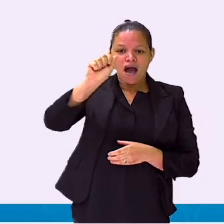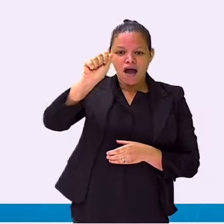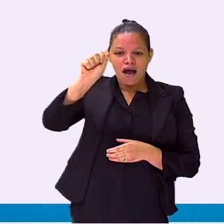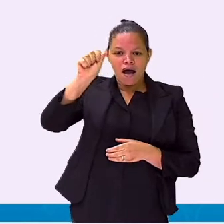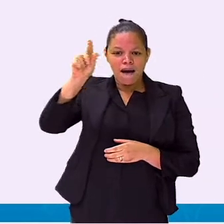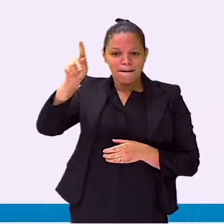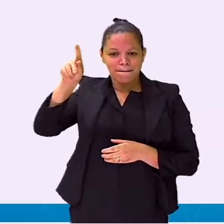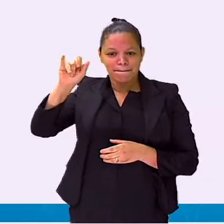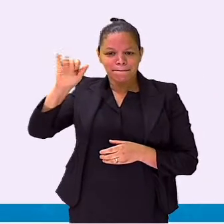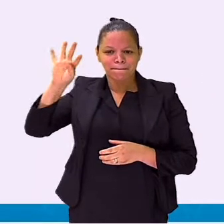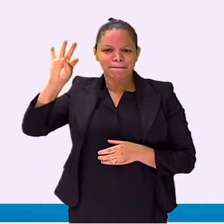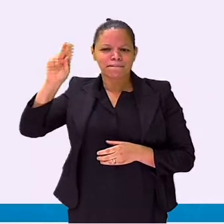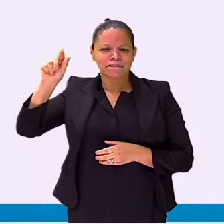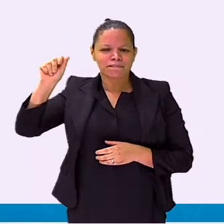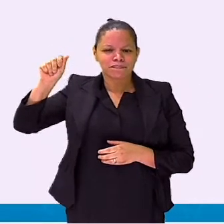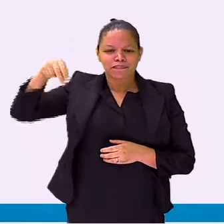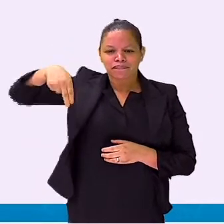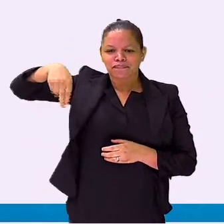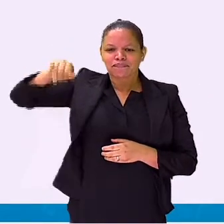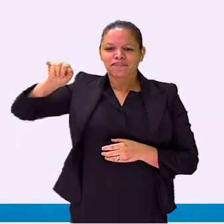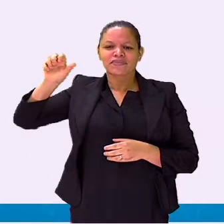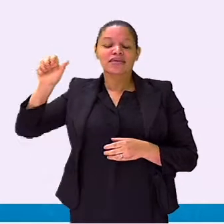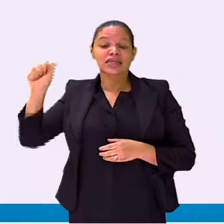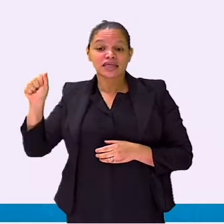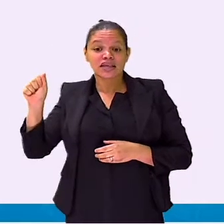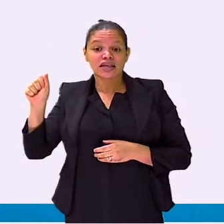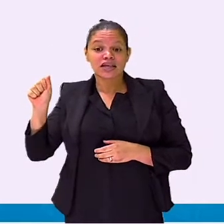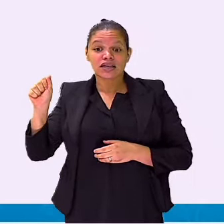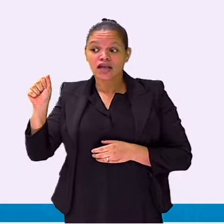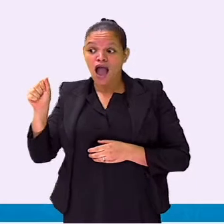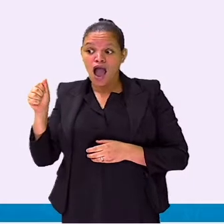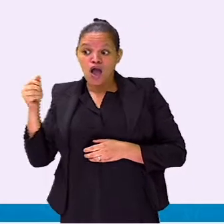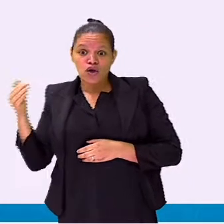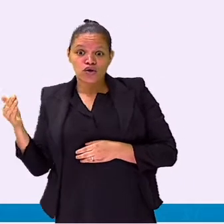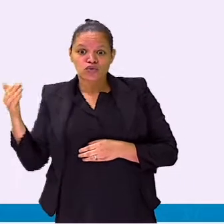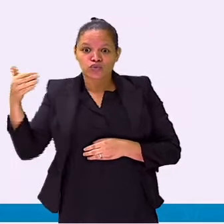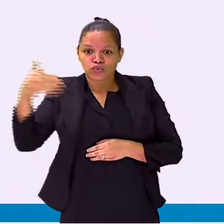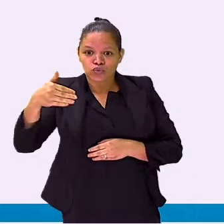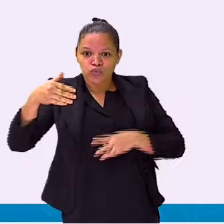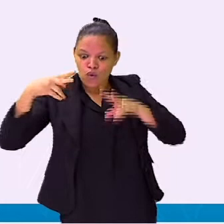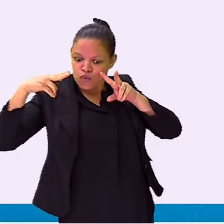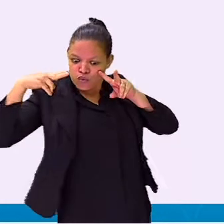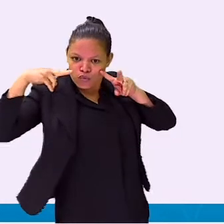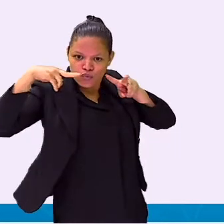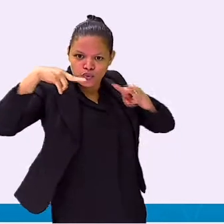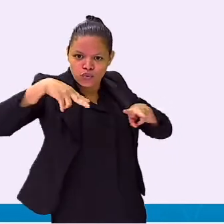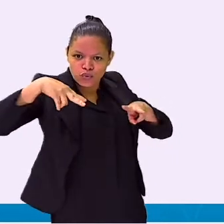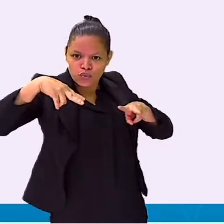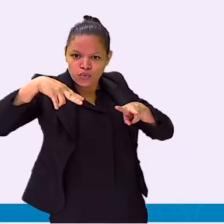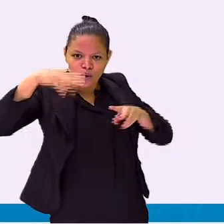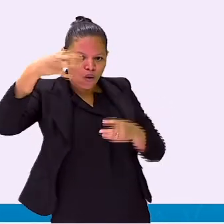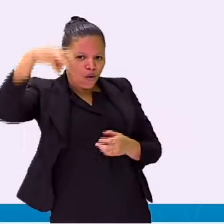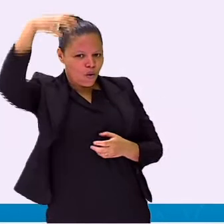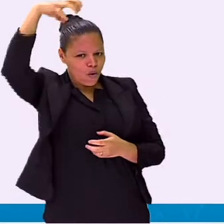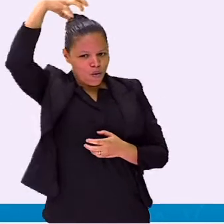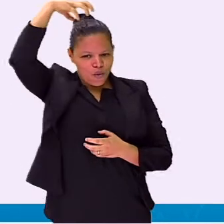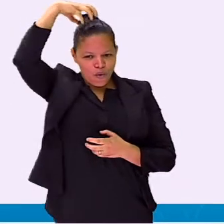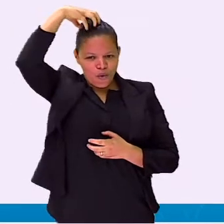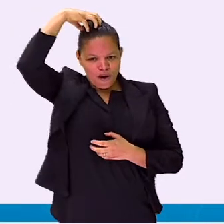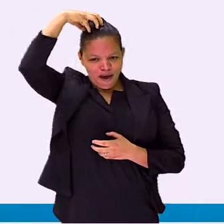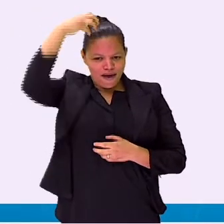atraiu olhos da coroa portuguesa para a localidade. Aí está Minas, a